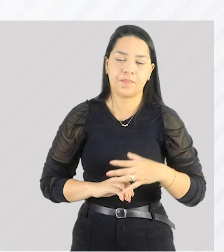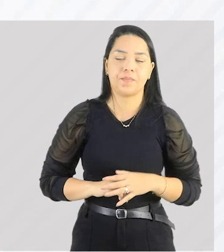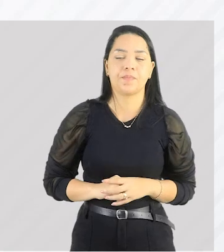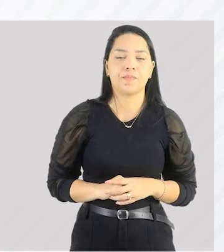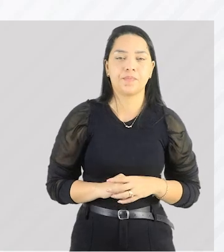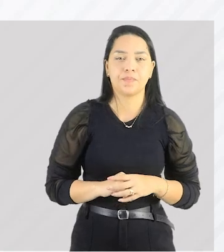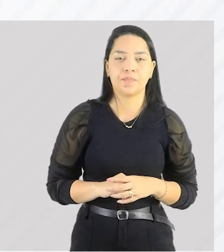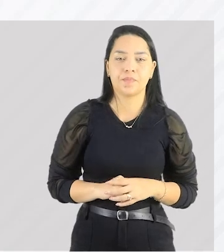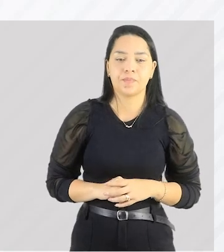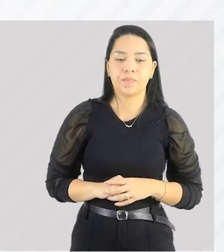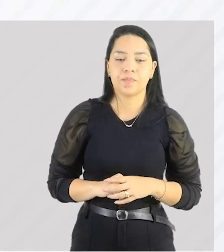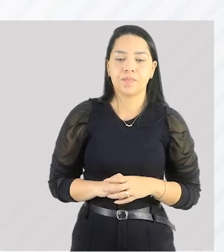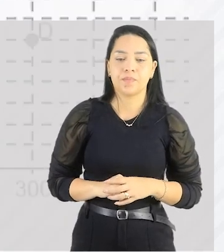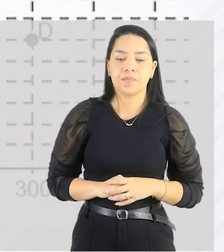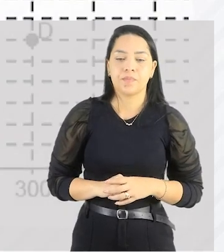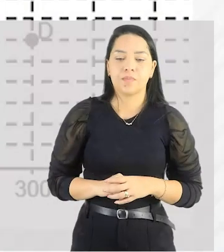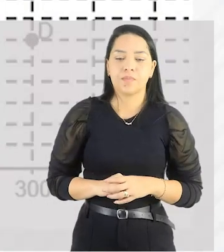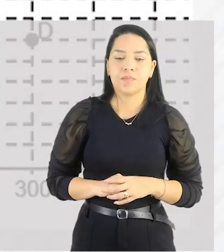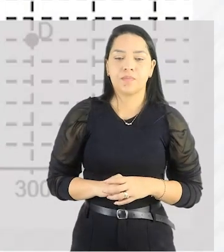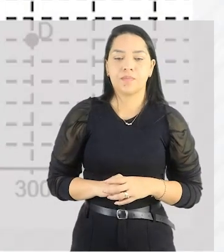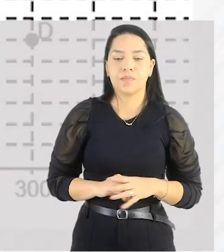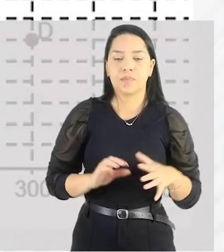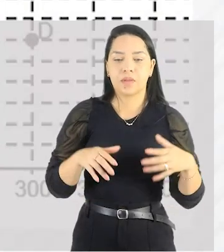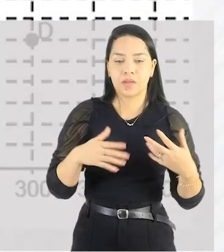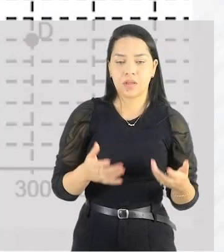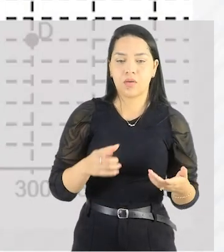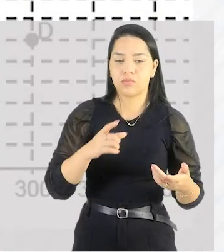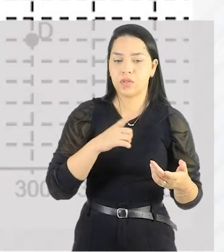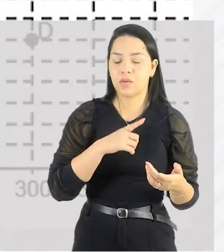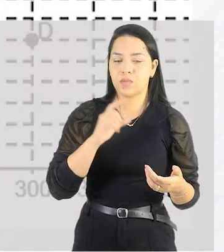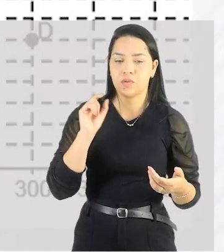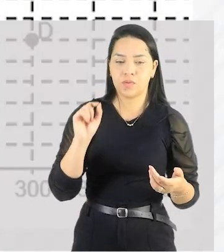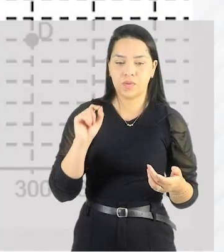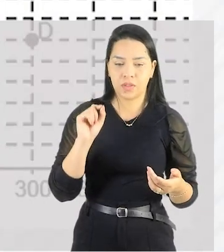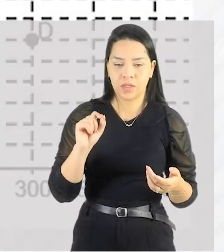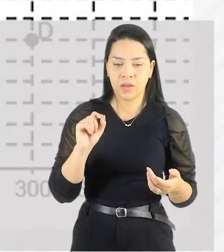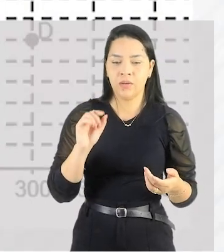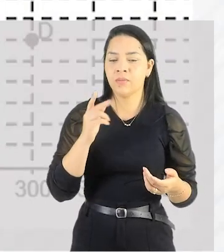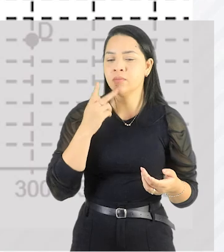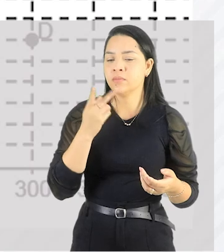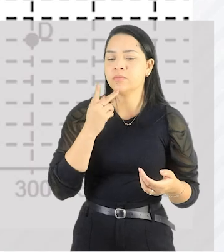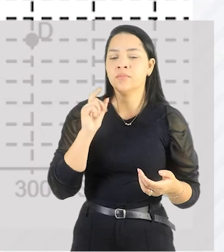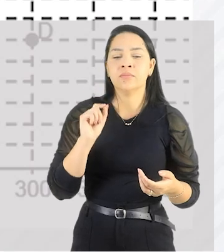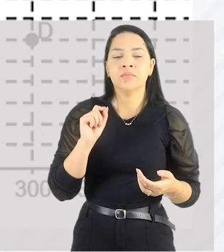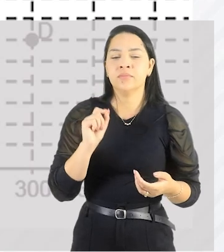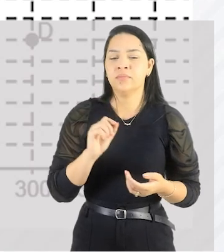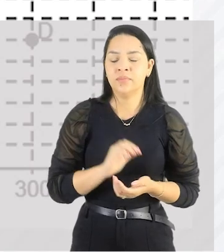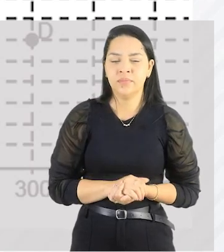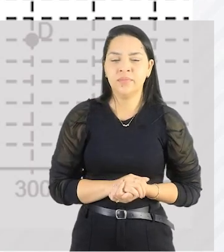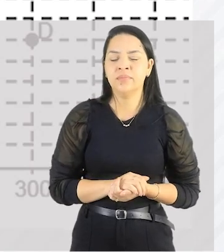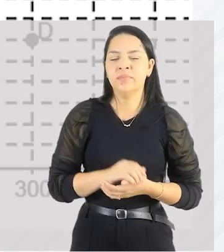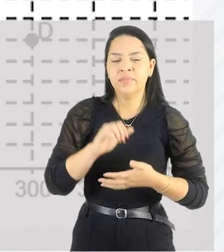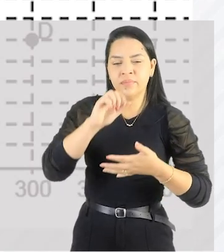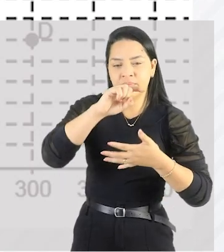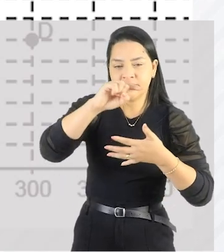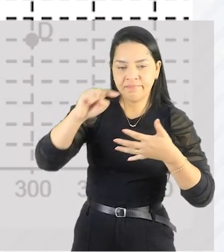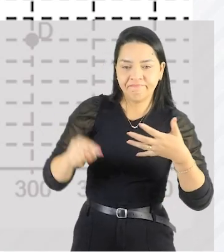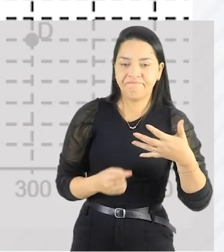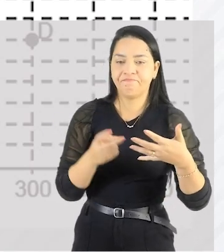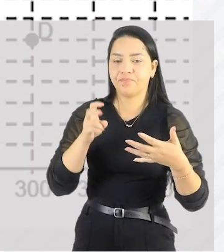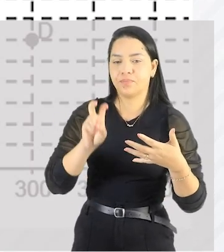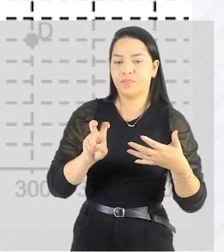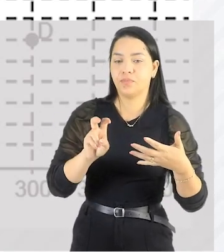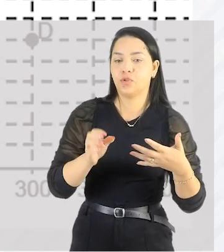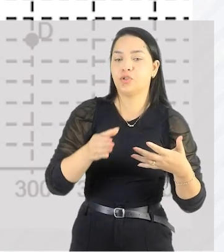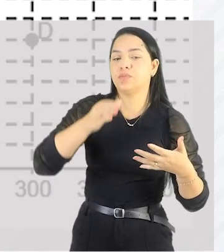e E, ok? Então aqui nós temos o gráfico e ele diz o seguinte: entre os 5 tipos